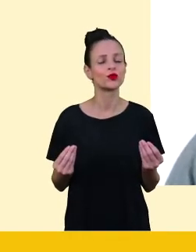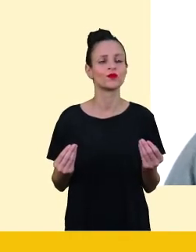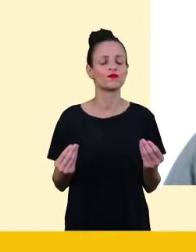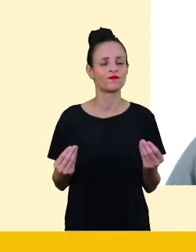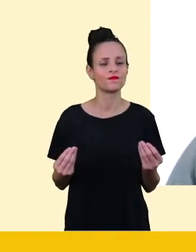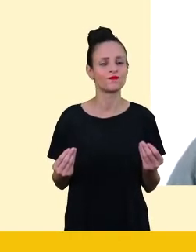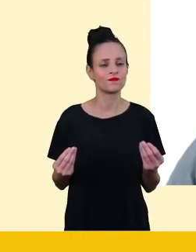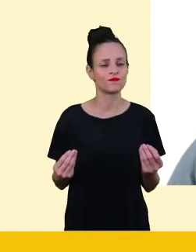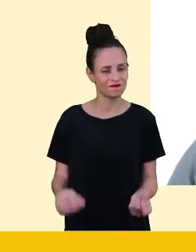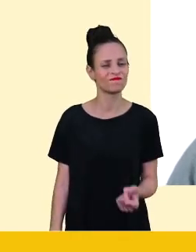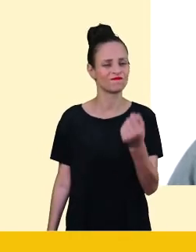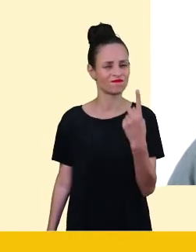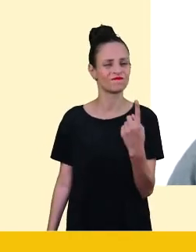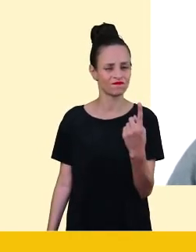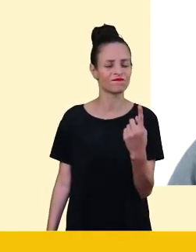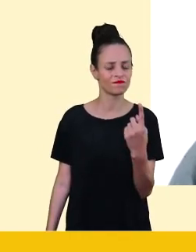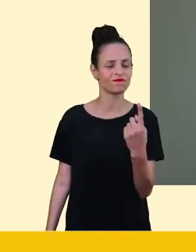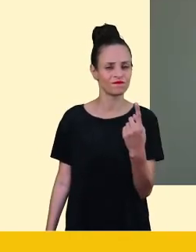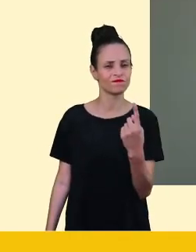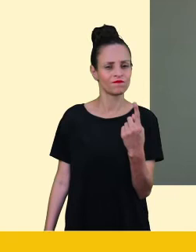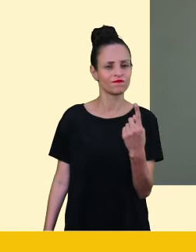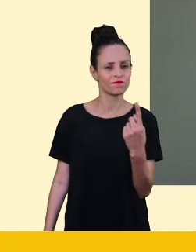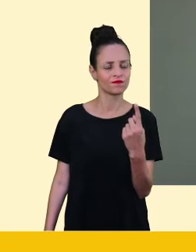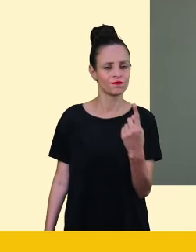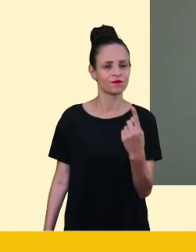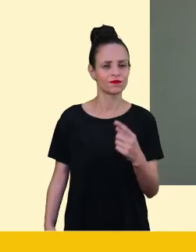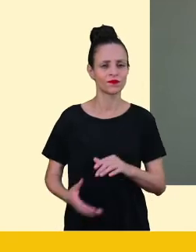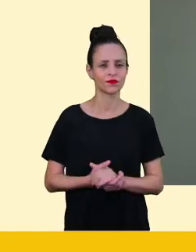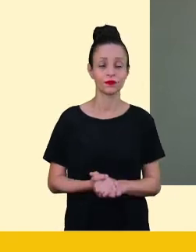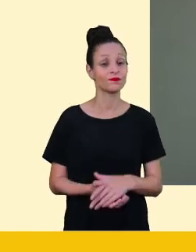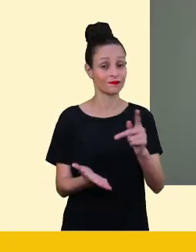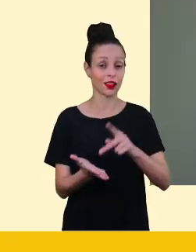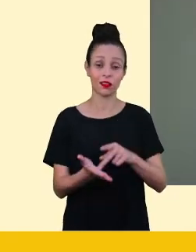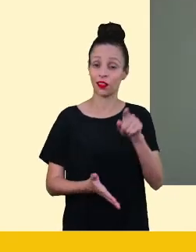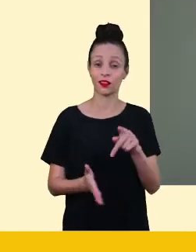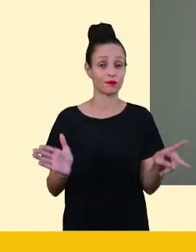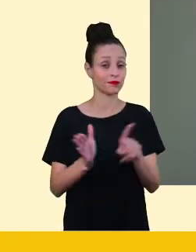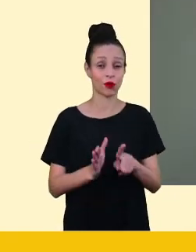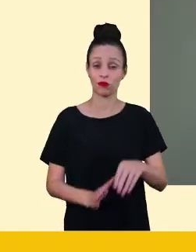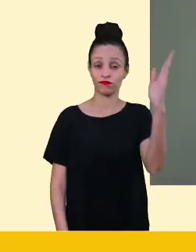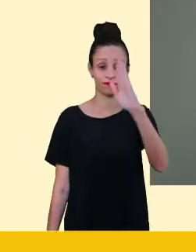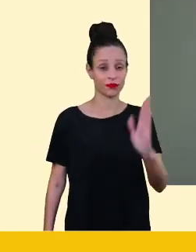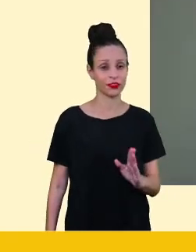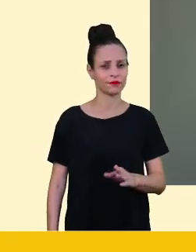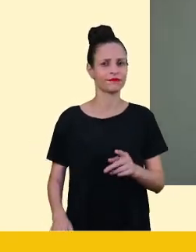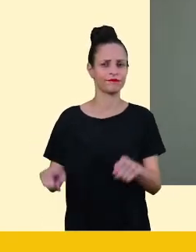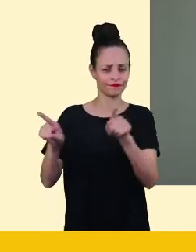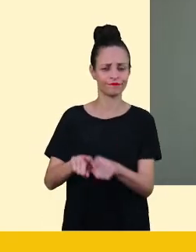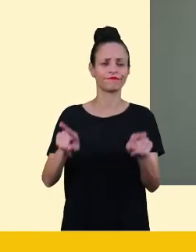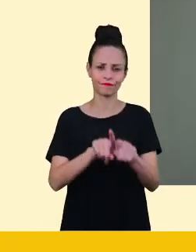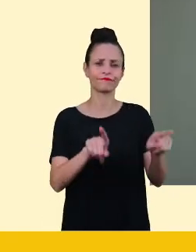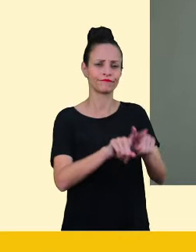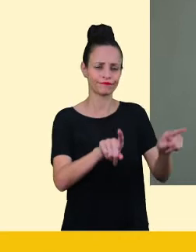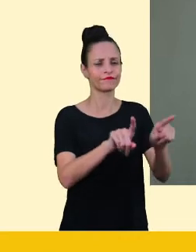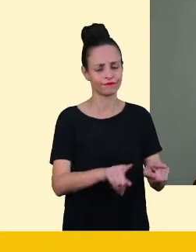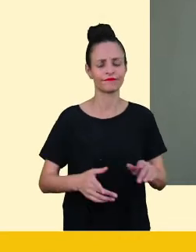muito estranha, né? É Mas era muito isso, brasileira, né? Na verdade, assim, que a isso, gente vê isso